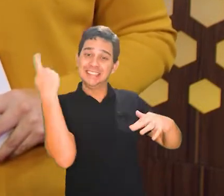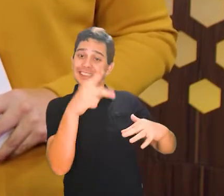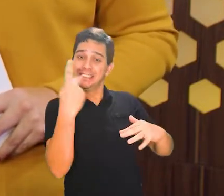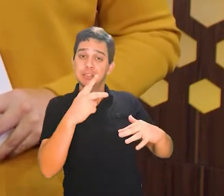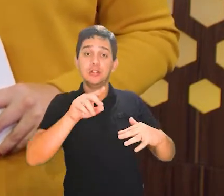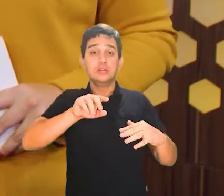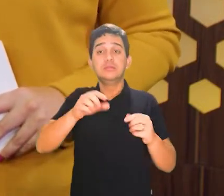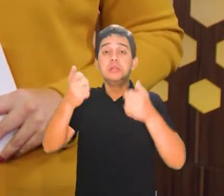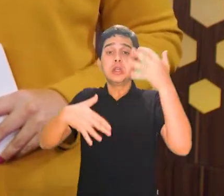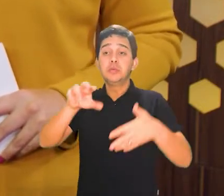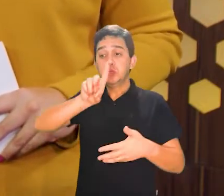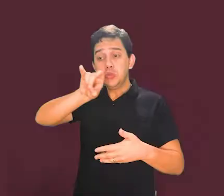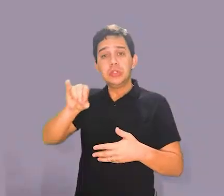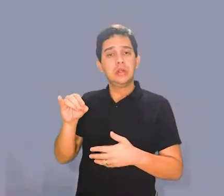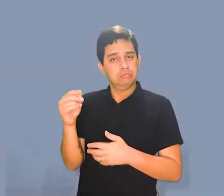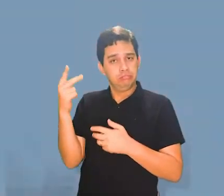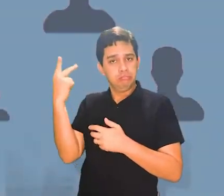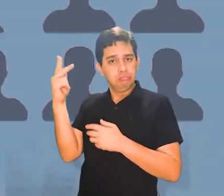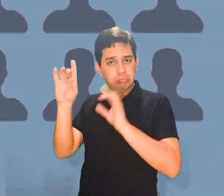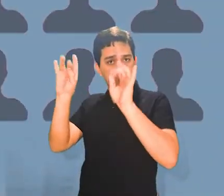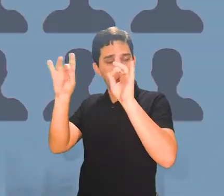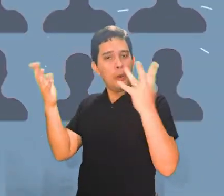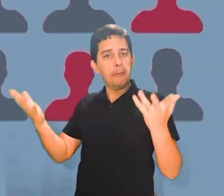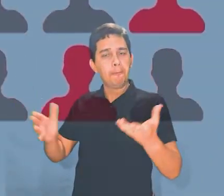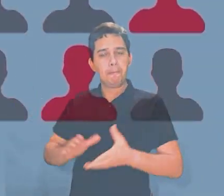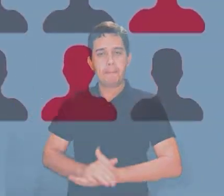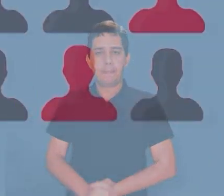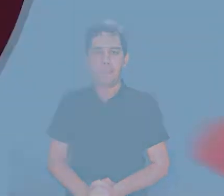essa data. Acompanhe.